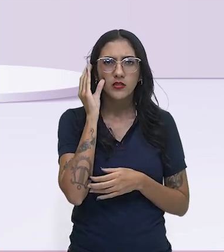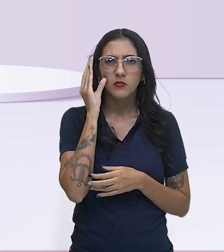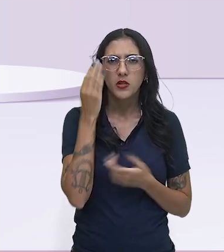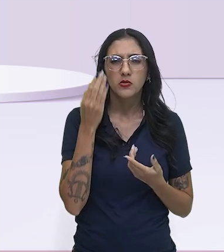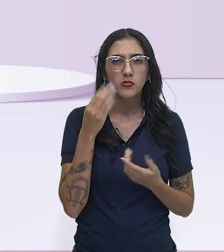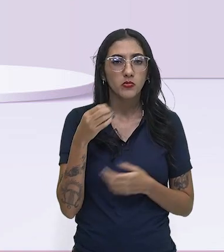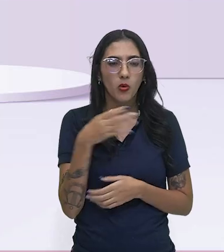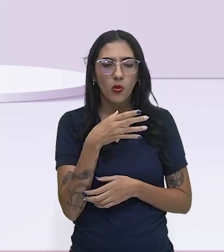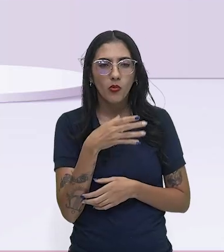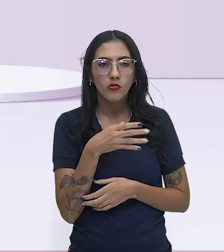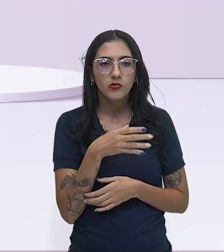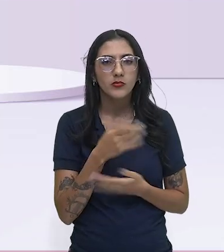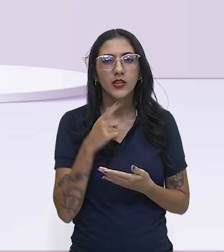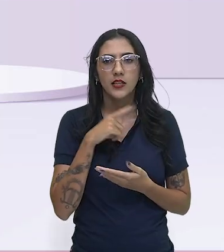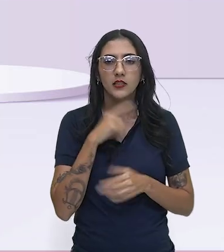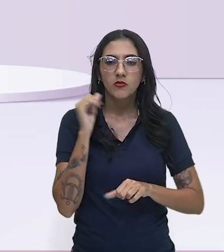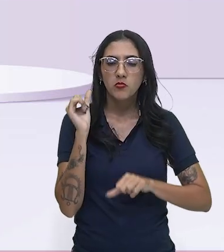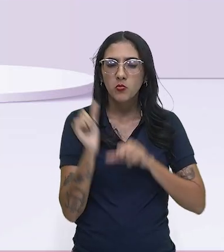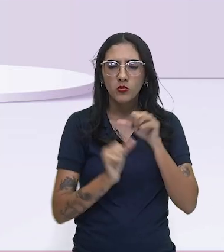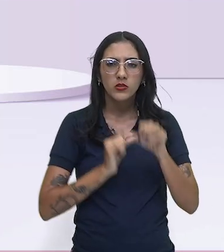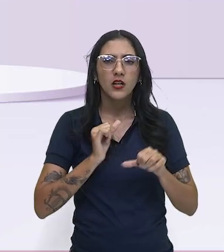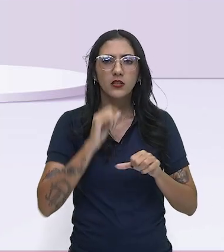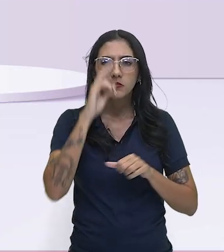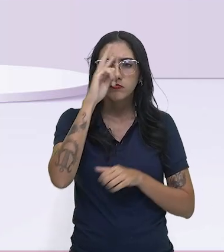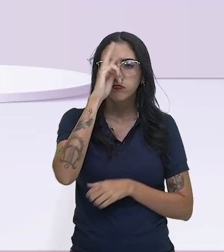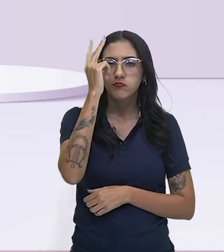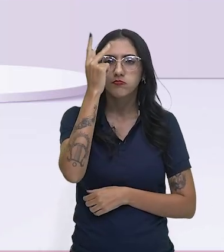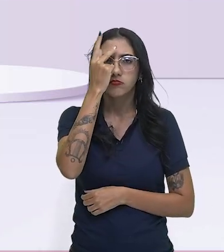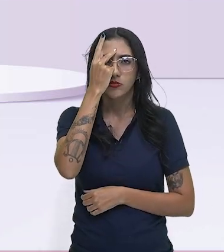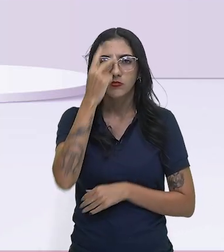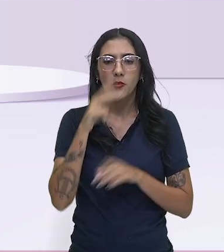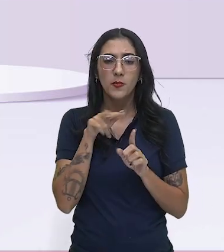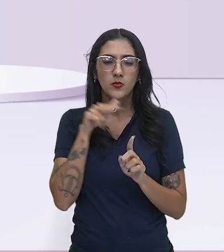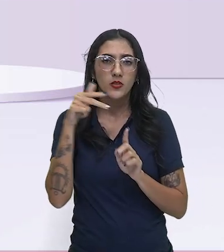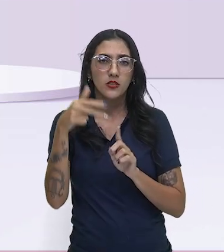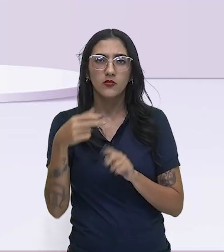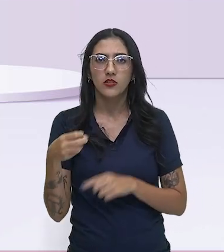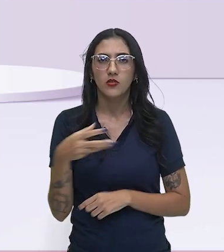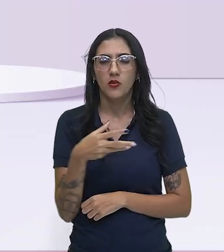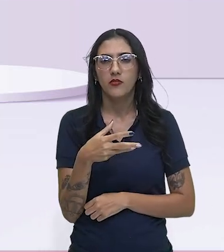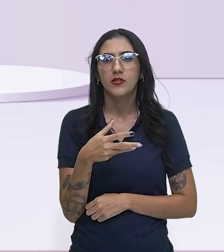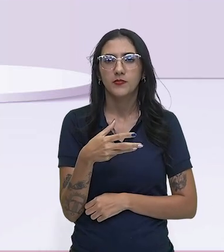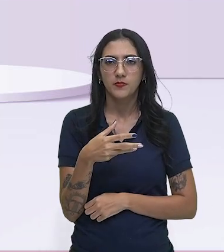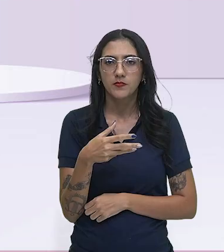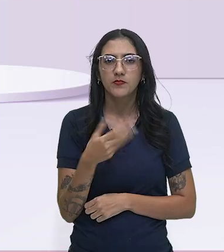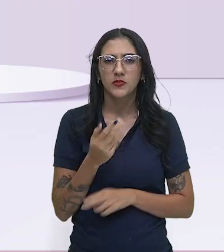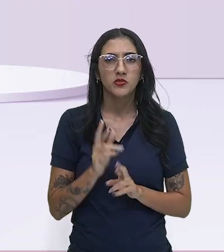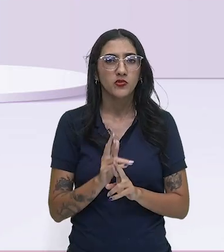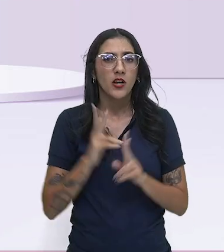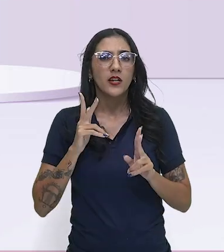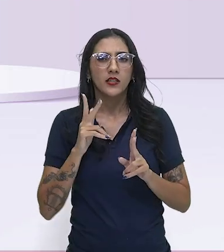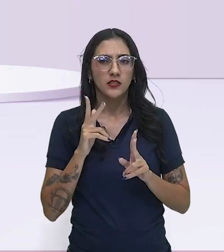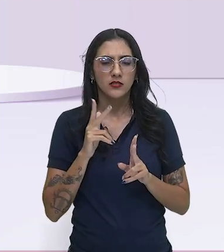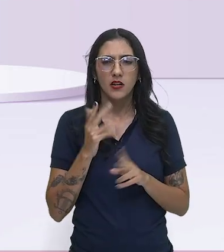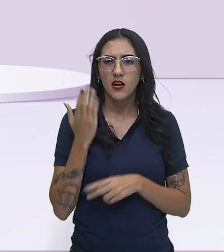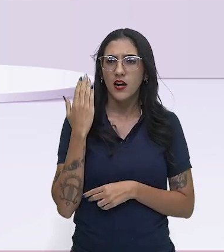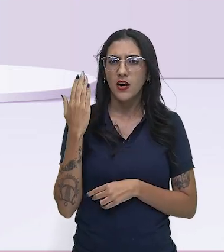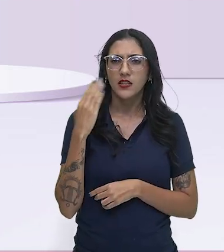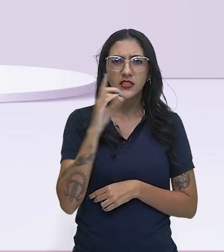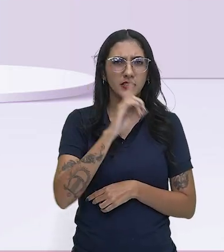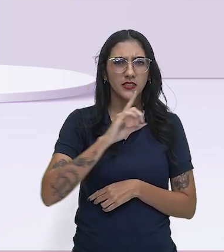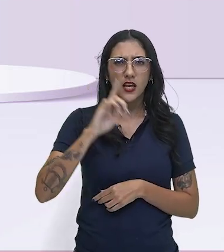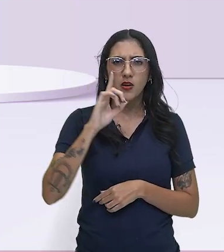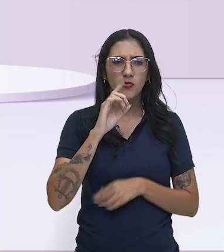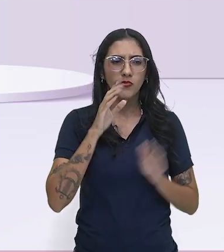que levou a uma outra maneira de pensar e de ver o mundo. né? Não mais baseado na ideia de Deus